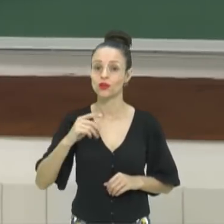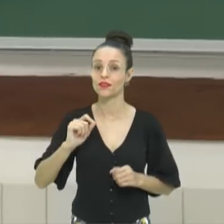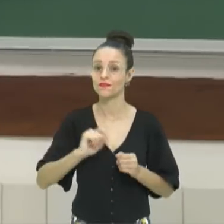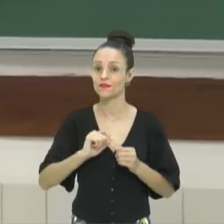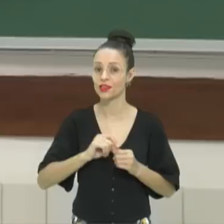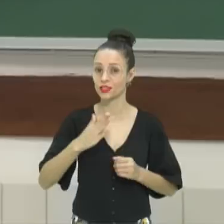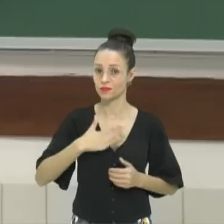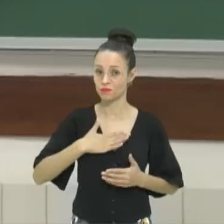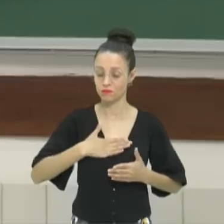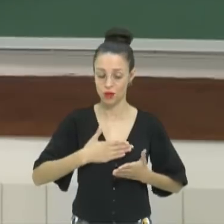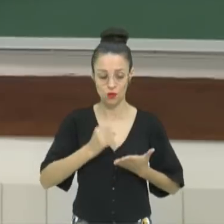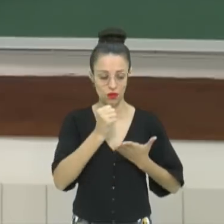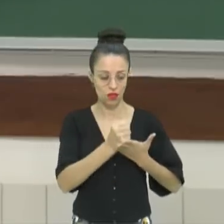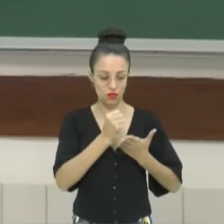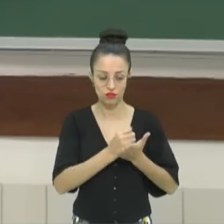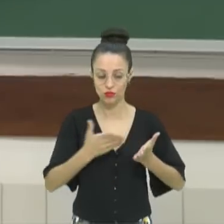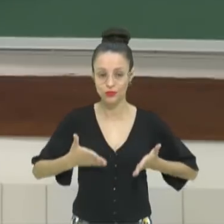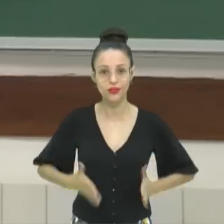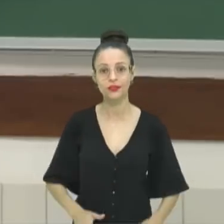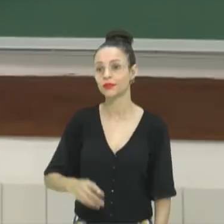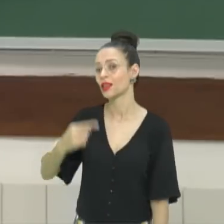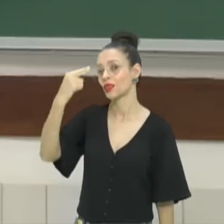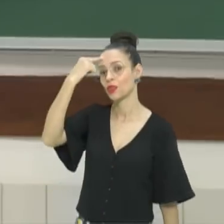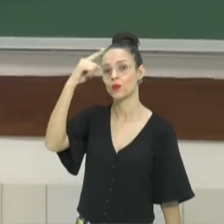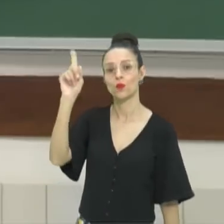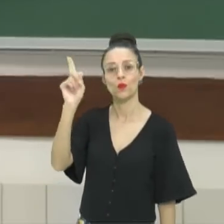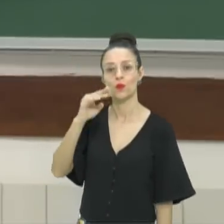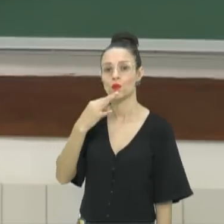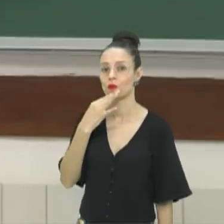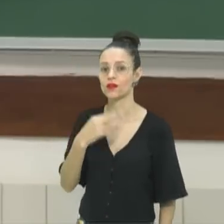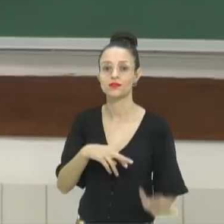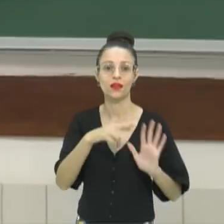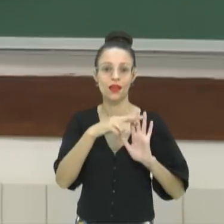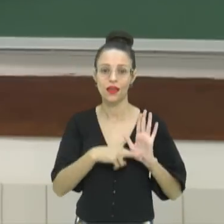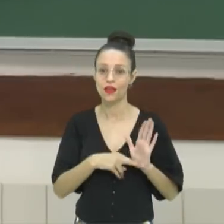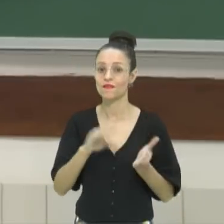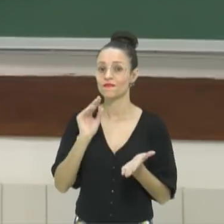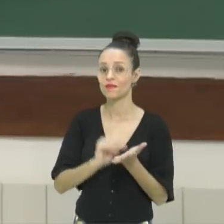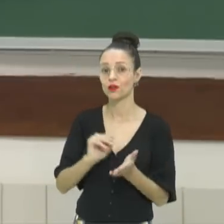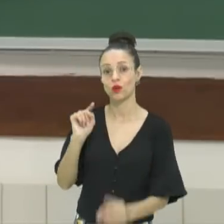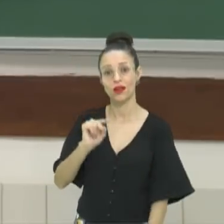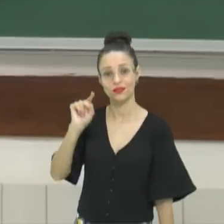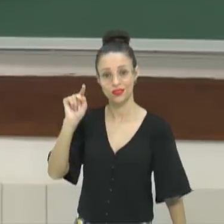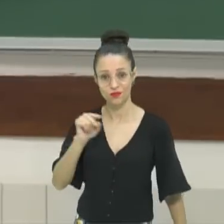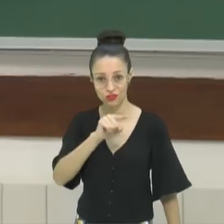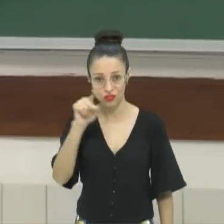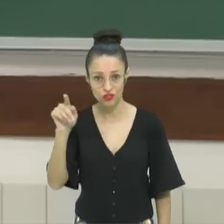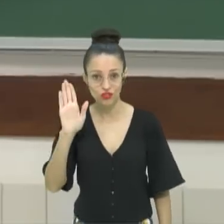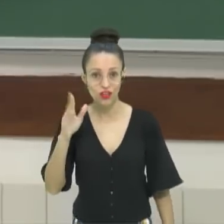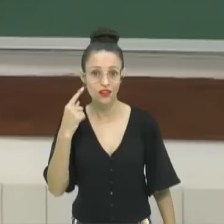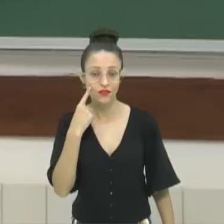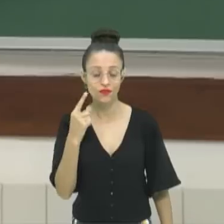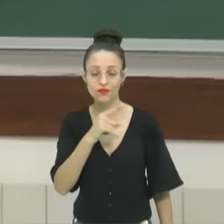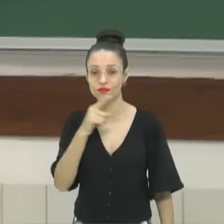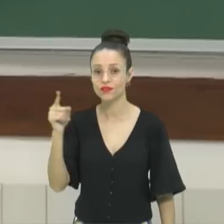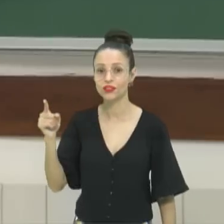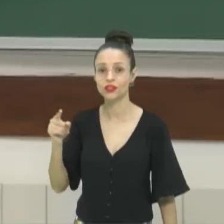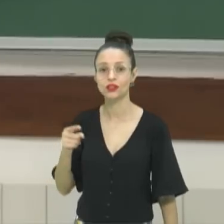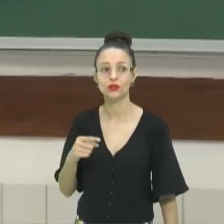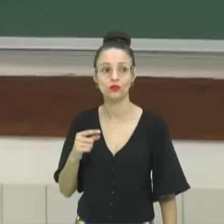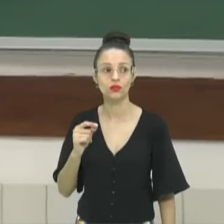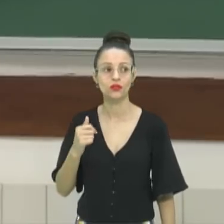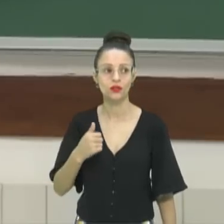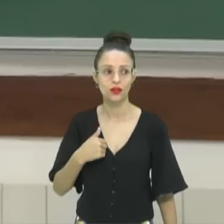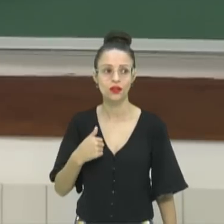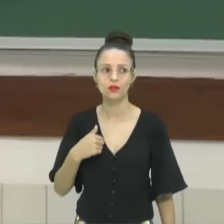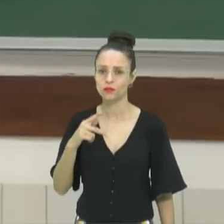meu registro de nascimento não sabia da regra, não colocou o acento. Vocês já viram nas aulas da professora que a